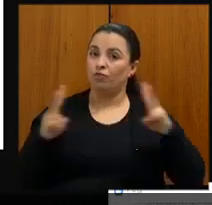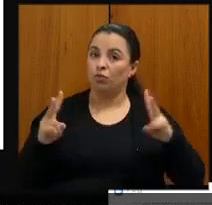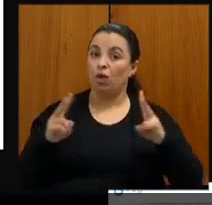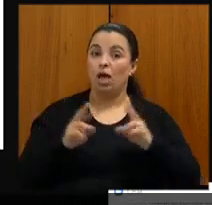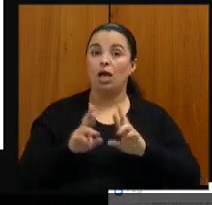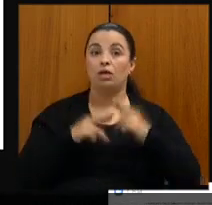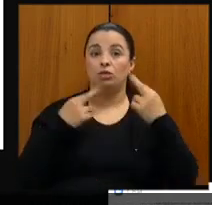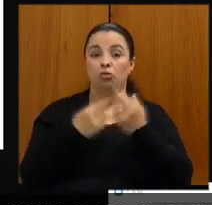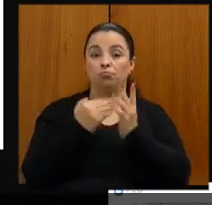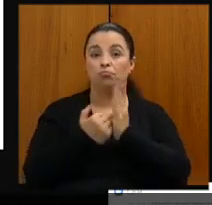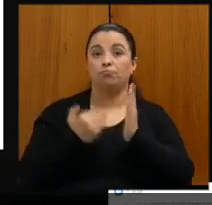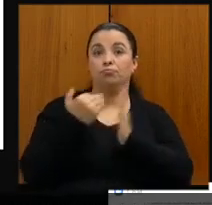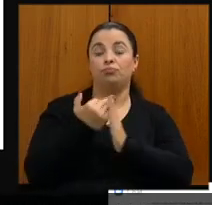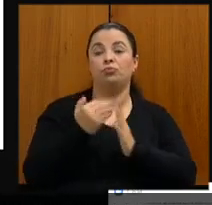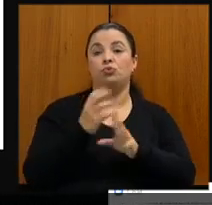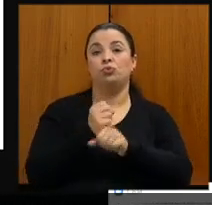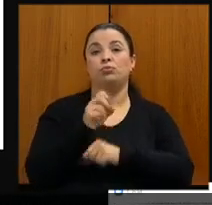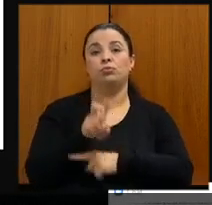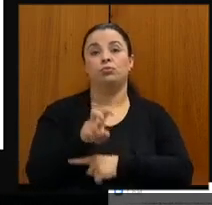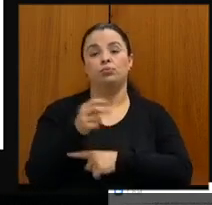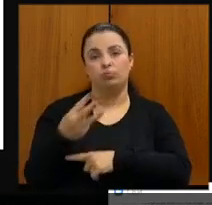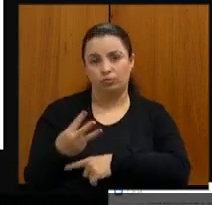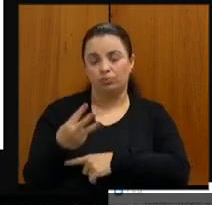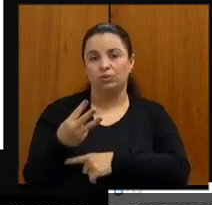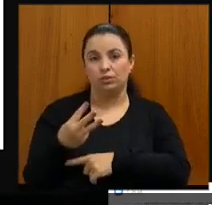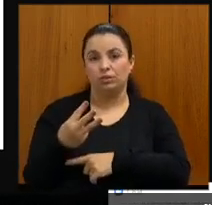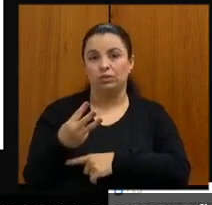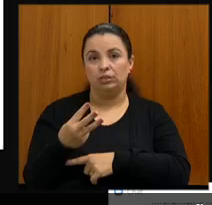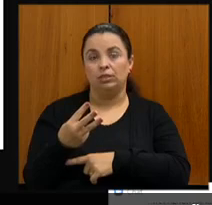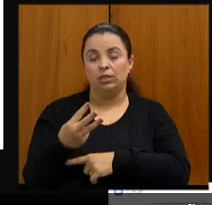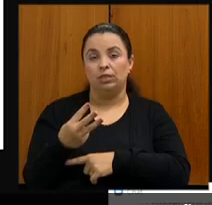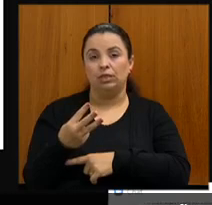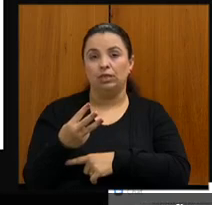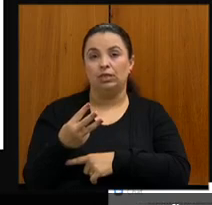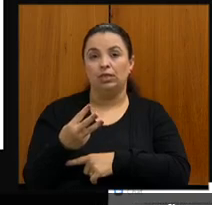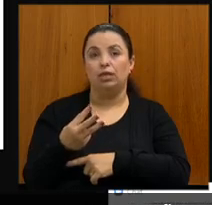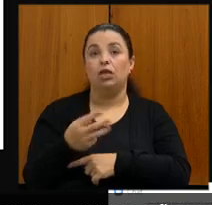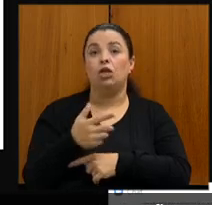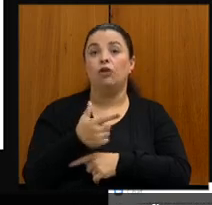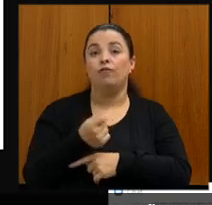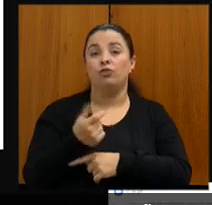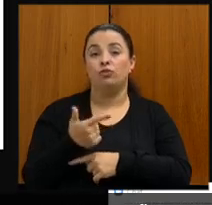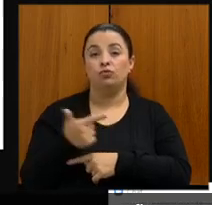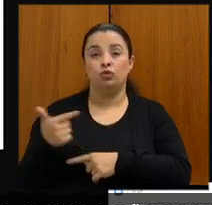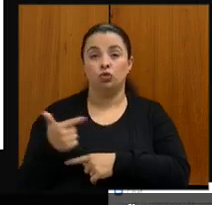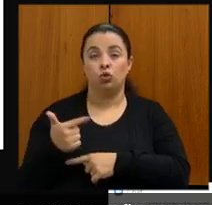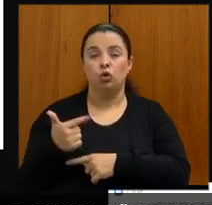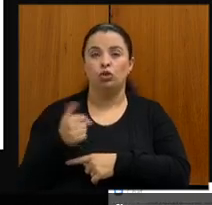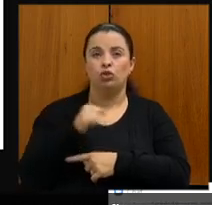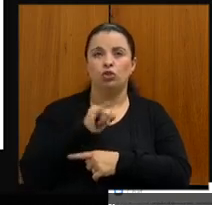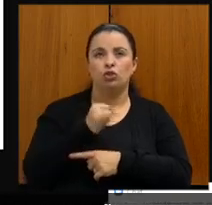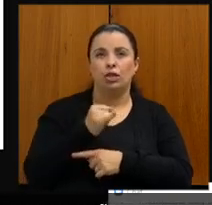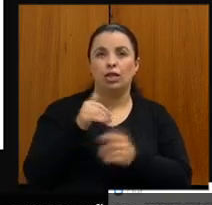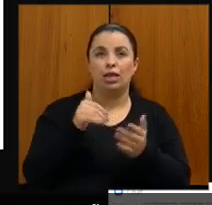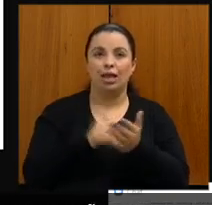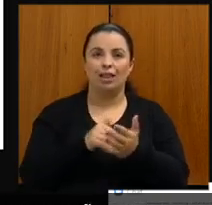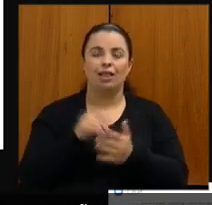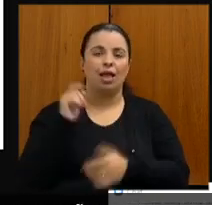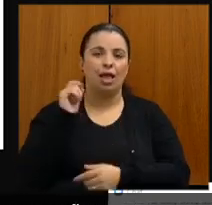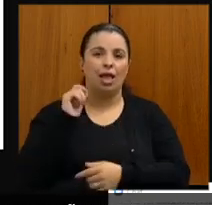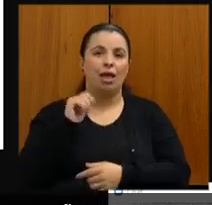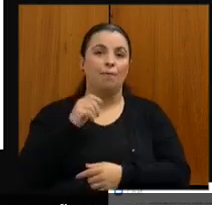53 Ah e só nesses primeiros meses de 2022 já temos 28 reuniões